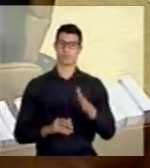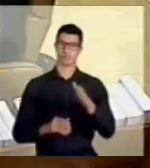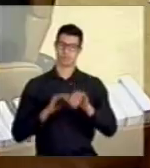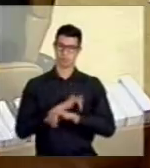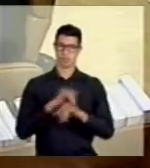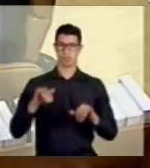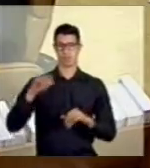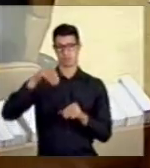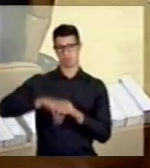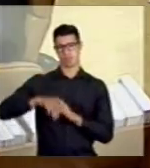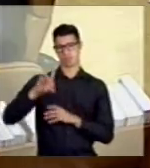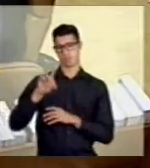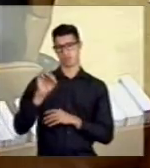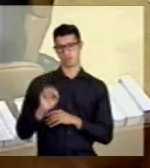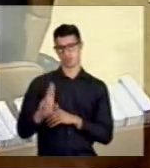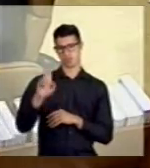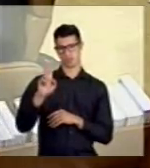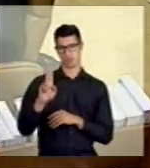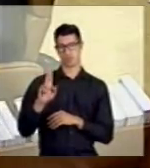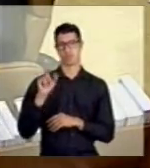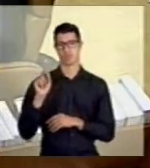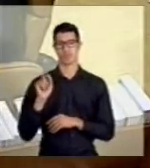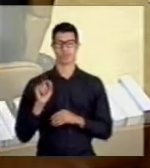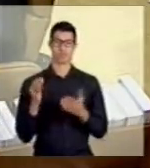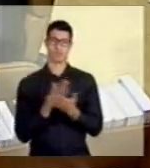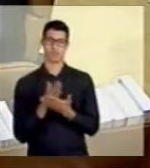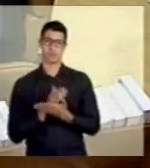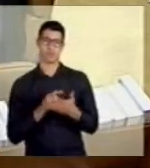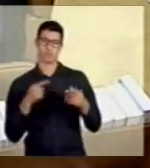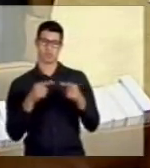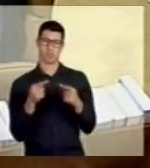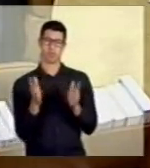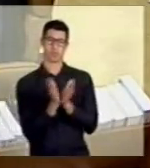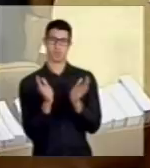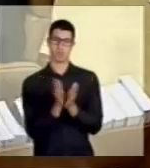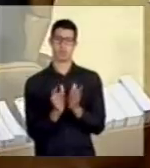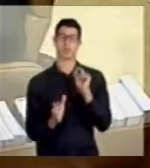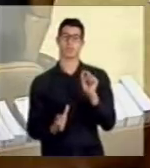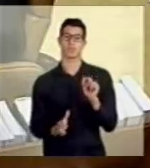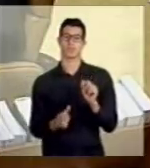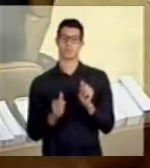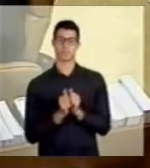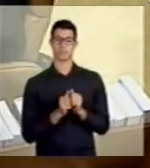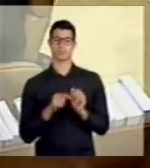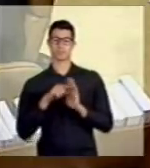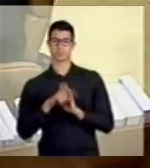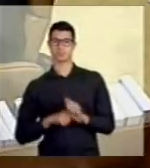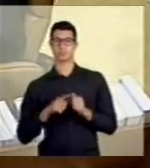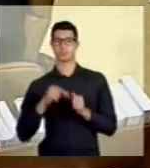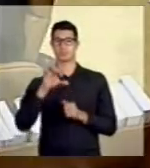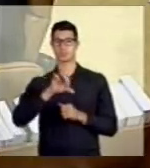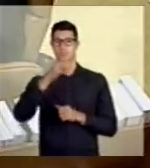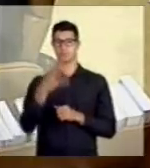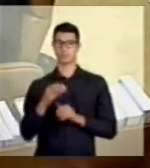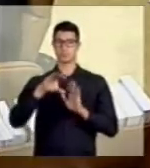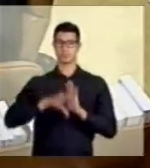no Diário Oficial a petição de homologação e o instrumento de acordo coletivo com supedâneo no artigo 94